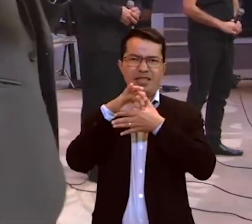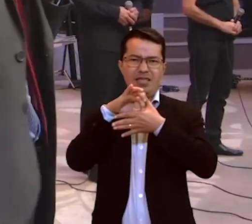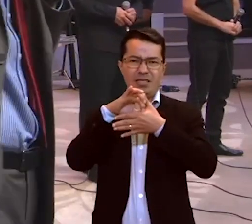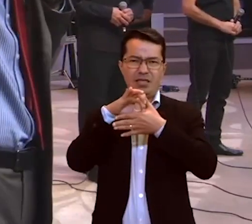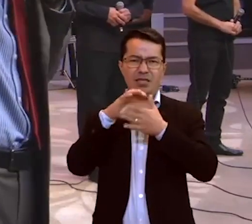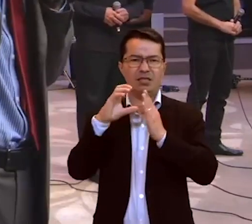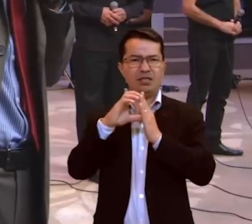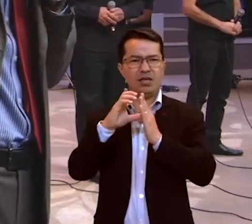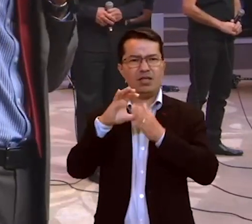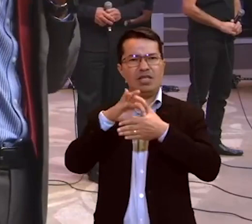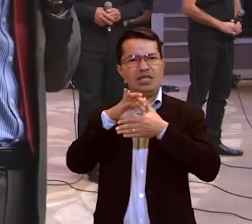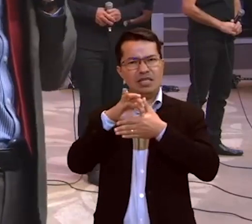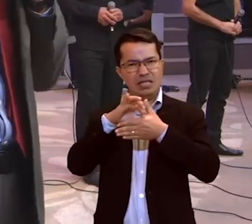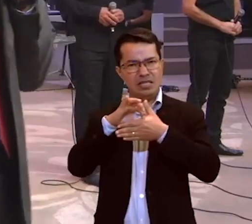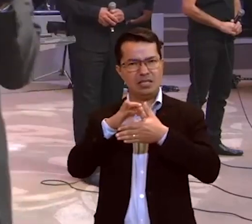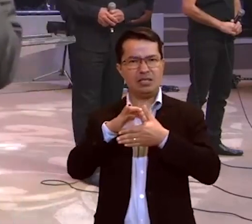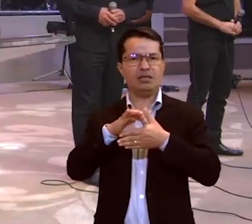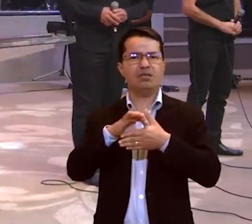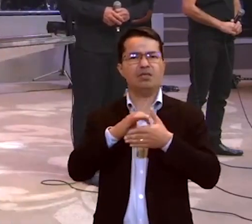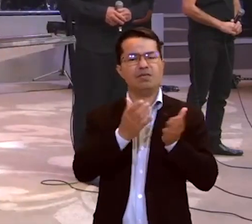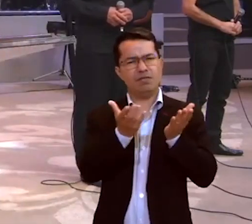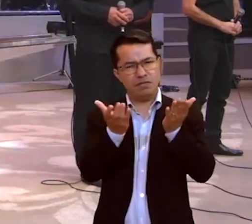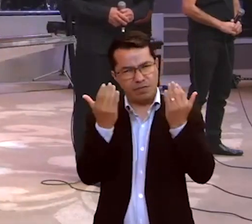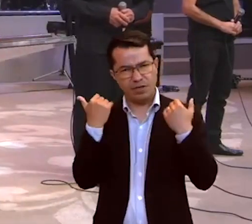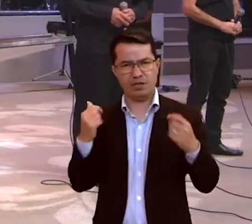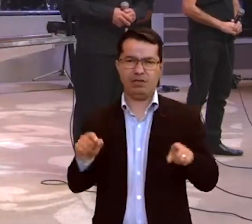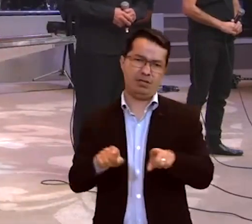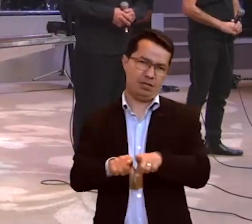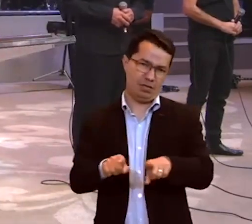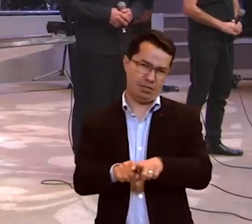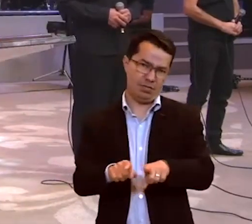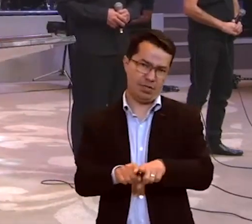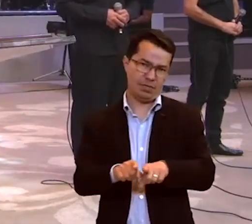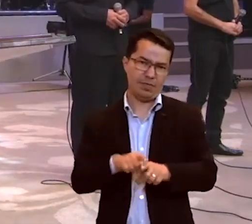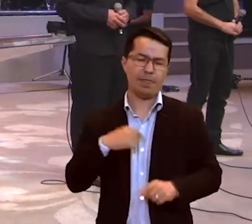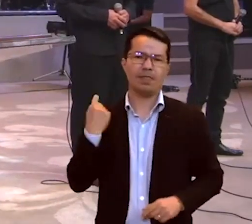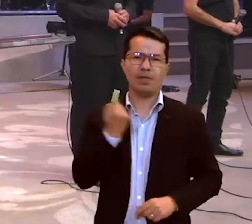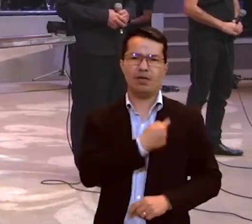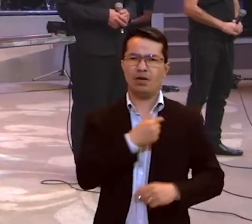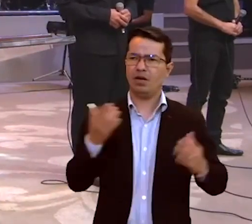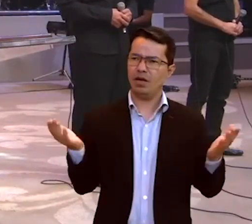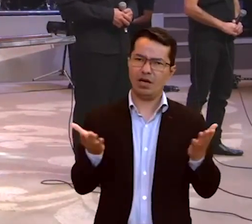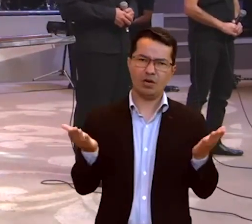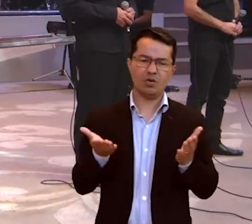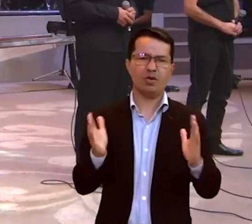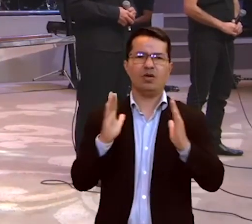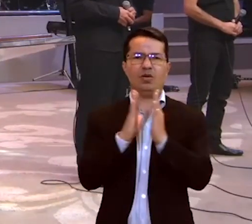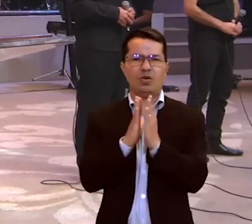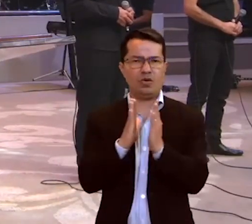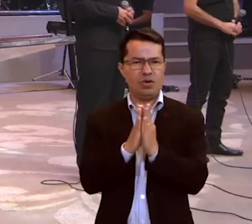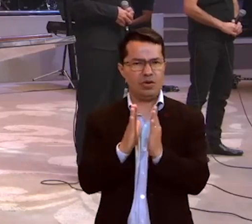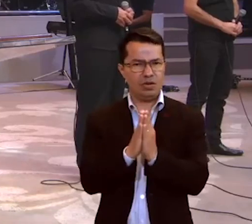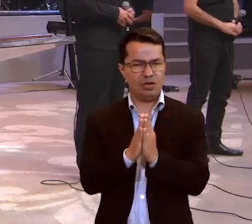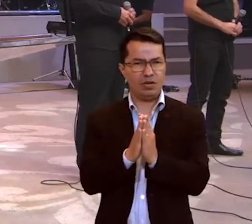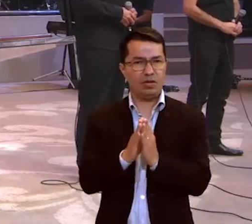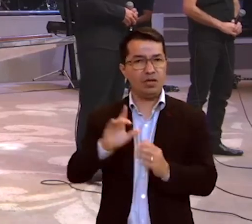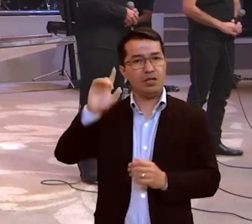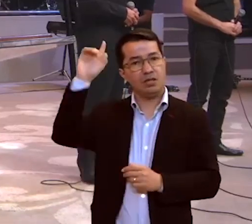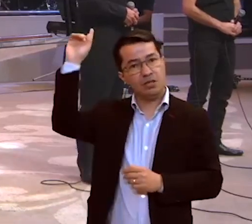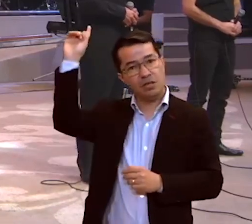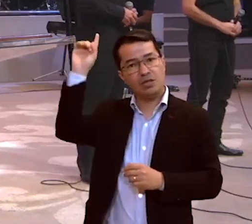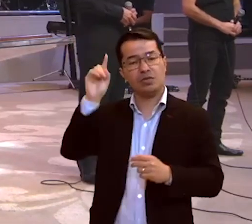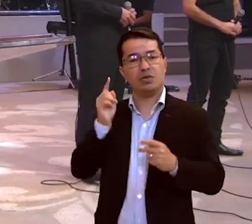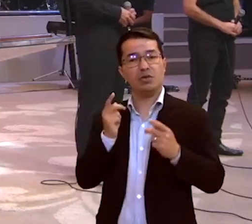talvez para a gente ser mais rápido aqui, para a gente não se demorar tanto. A gente vai ungir e orar para que Deus venha te visitar com cura, te renove,